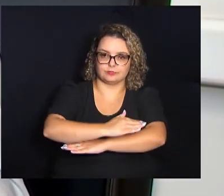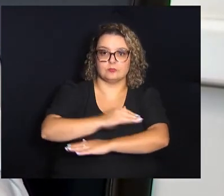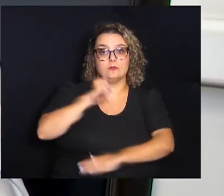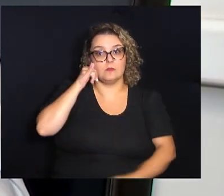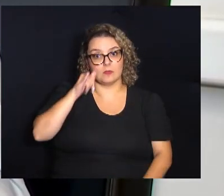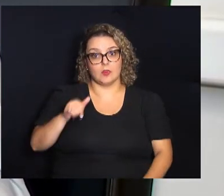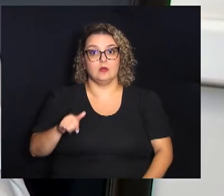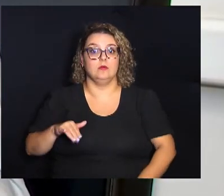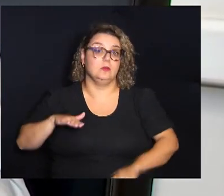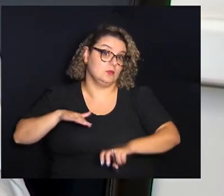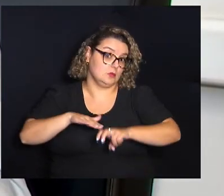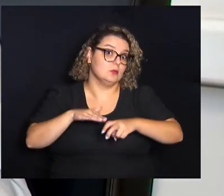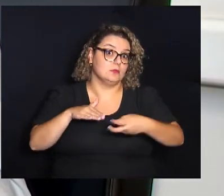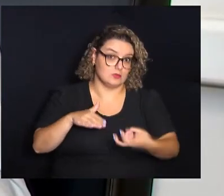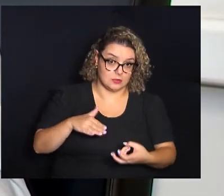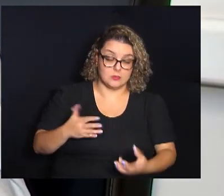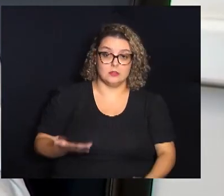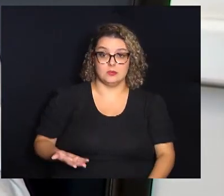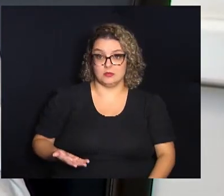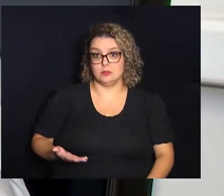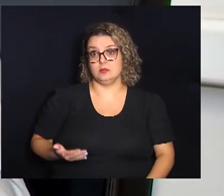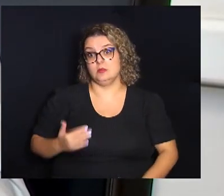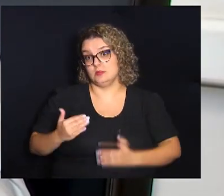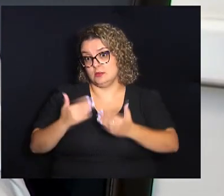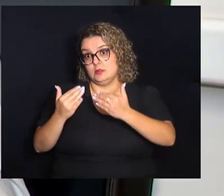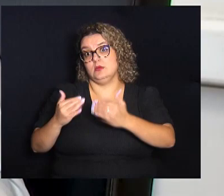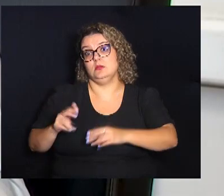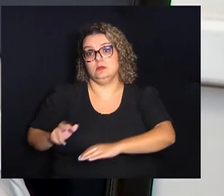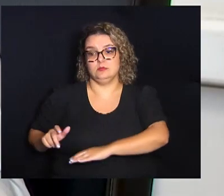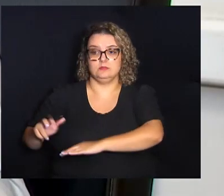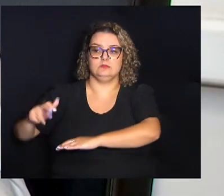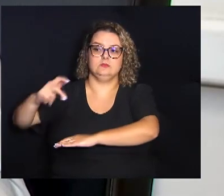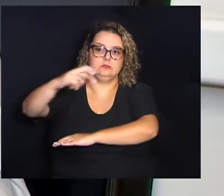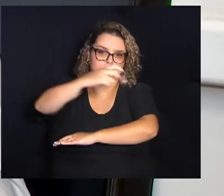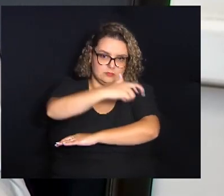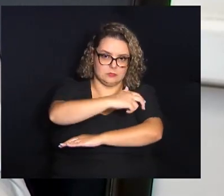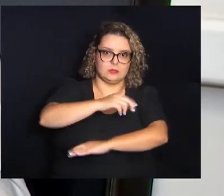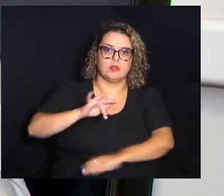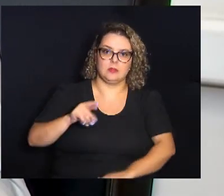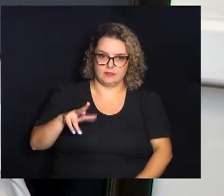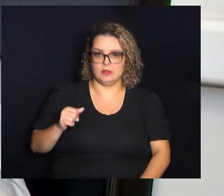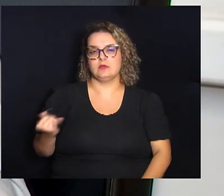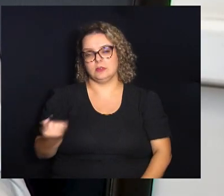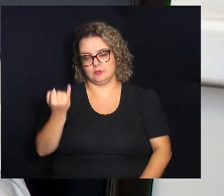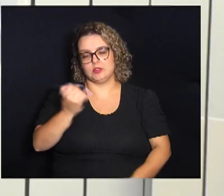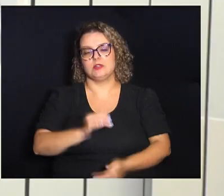dos animais, a recuperação dessa passagem aérea de fauna, que é muito importante.